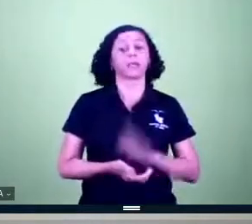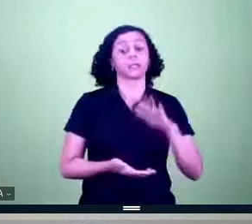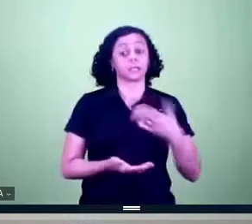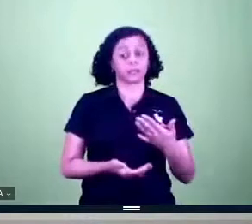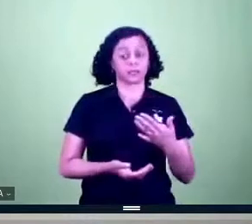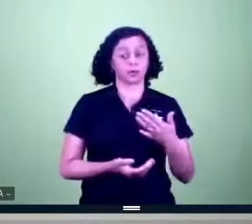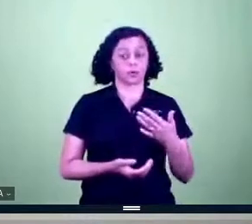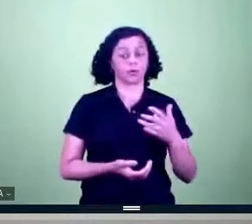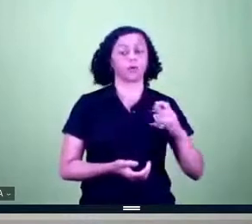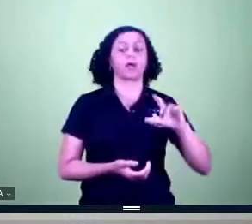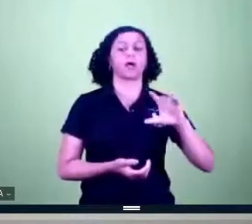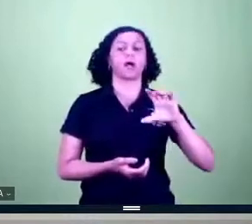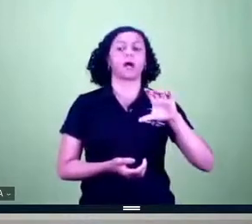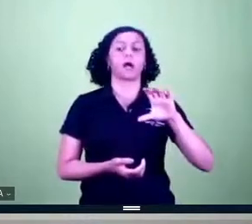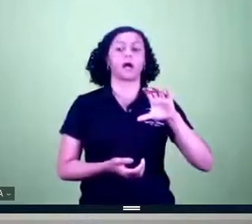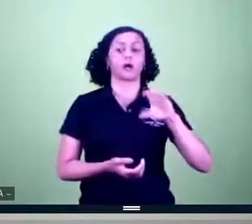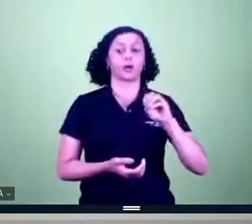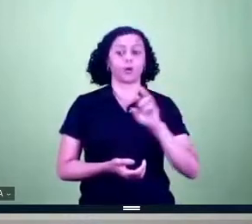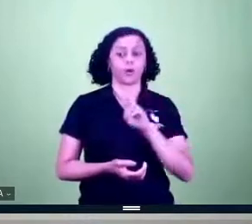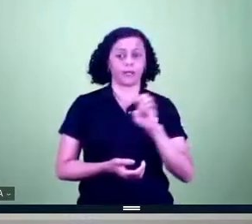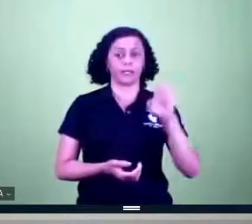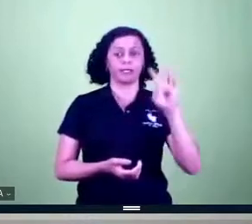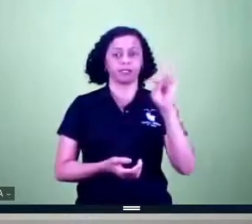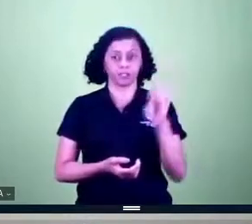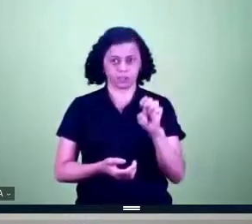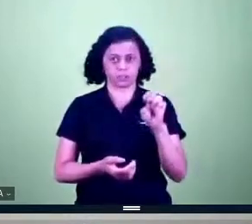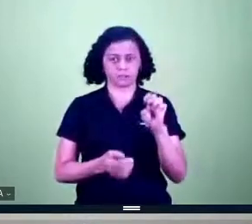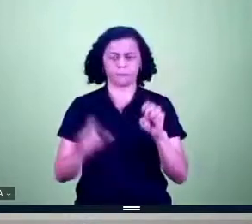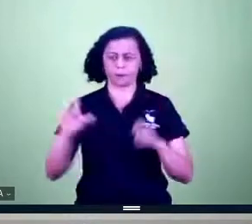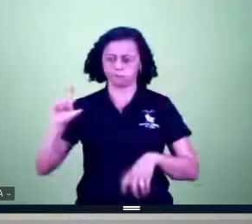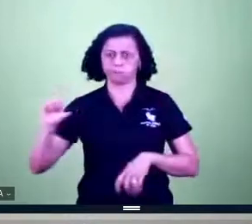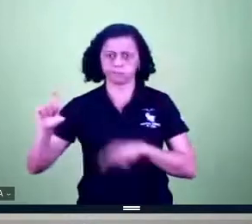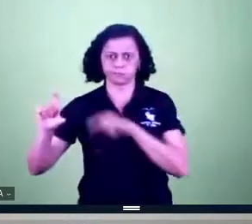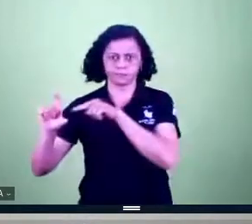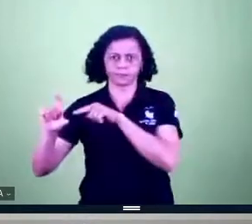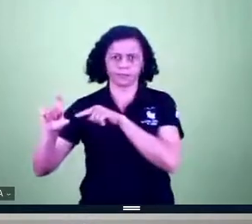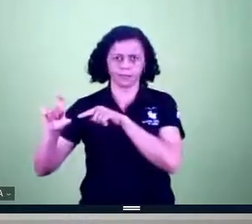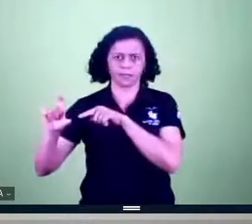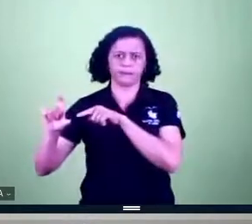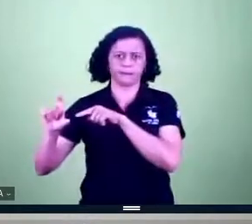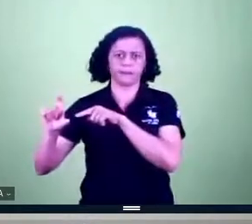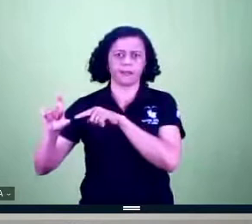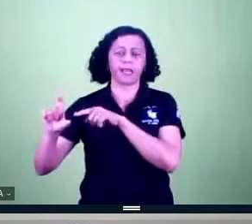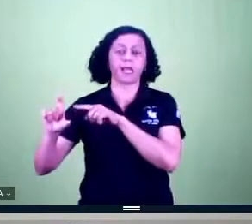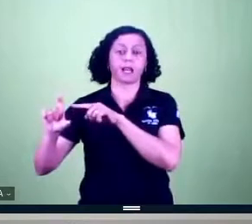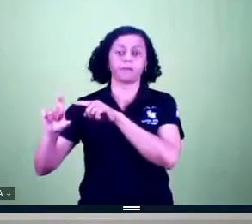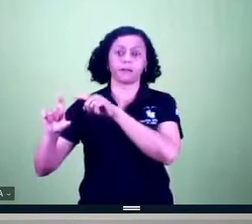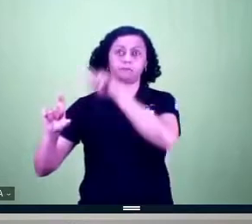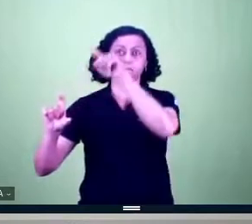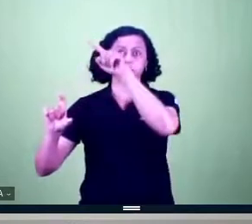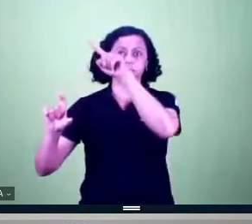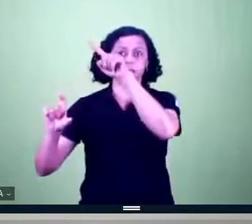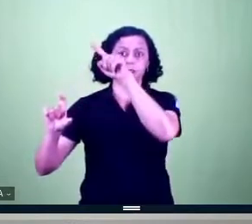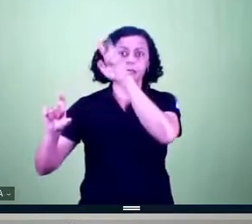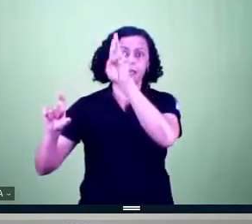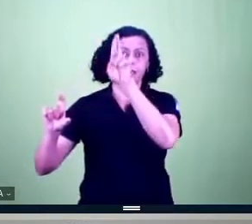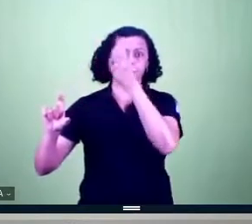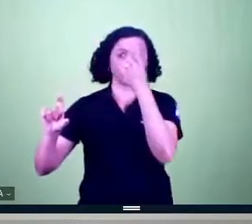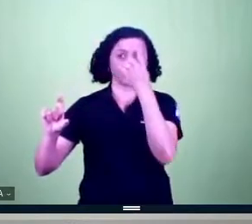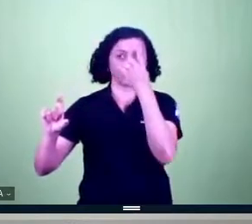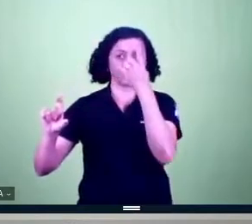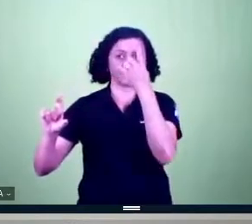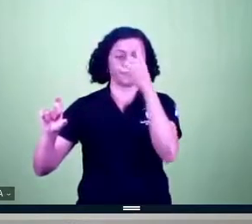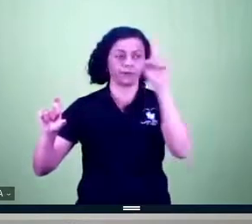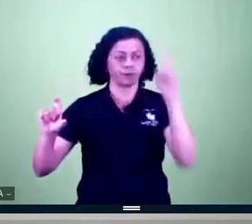vai sair da minha fonte, vai percorrer a resistência de número 1, vai percorrer a resistência de número 2, vai percorrer